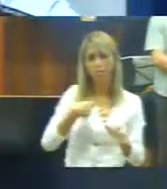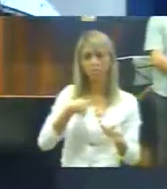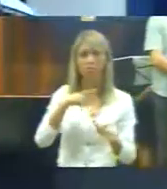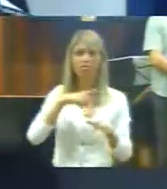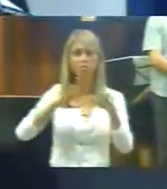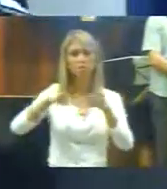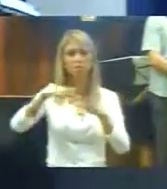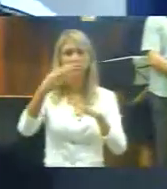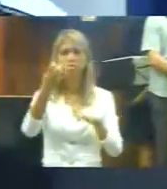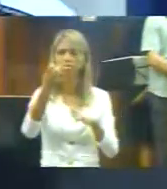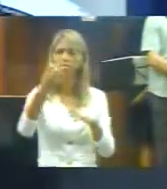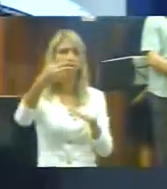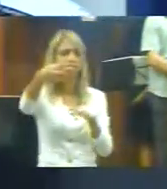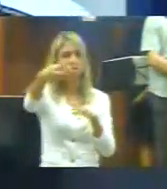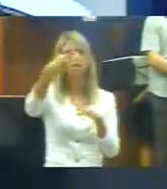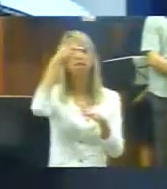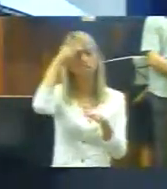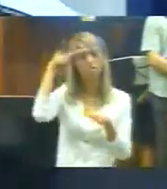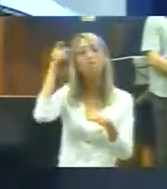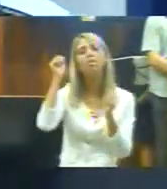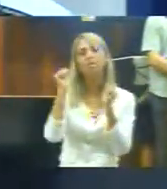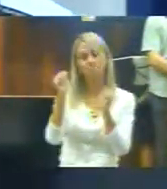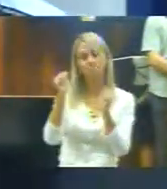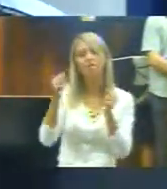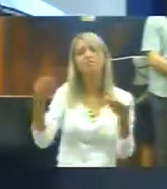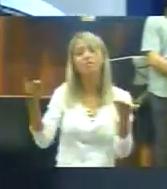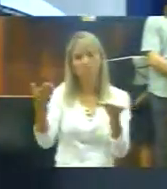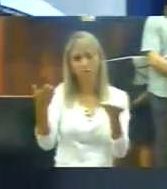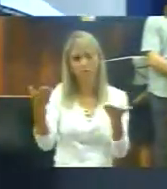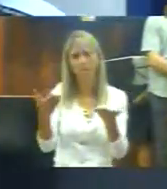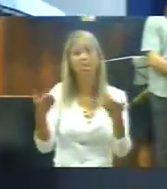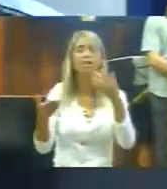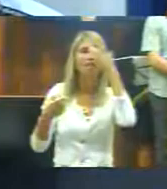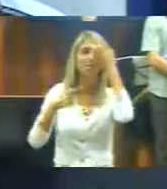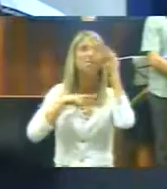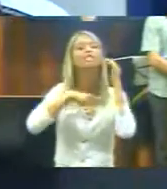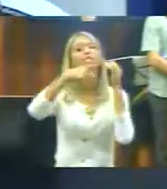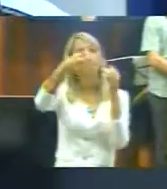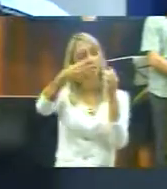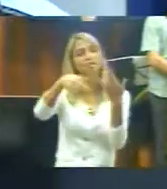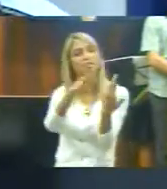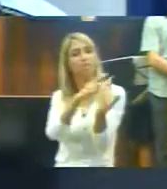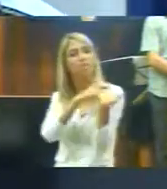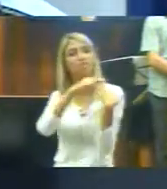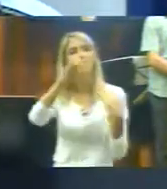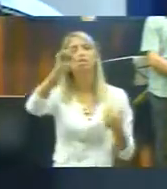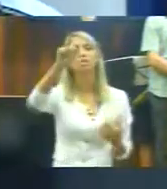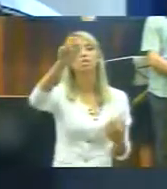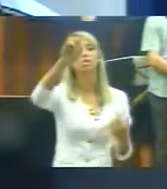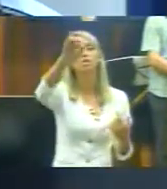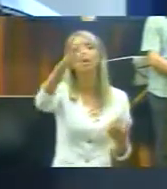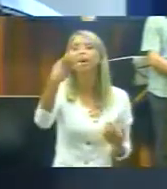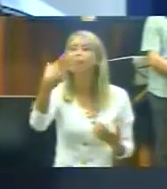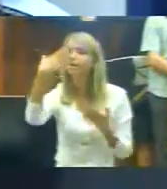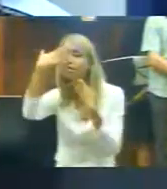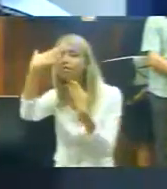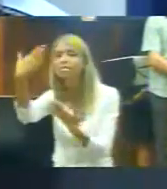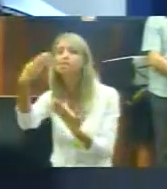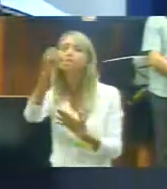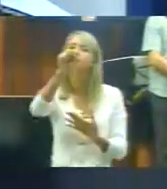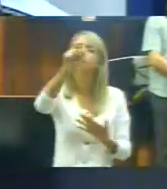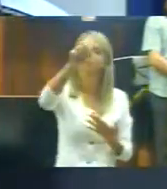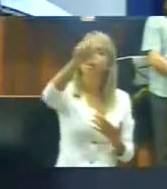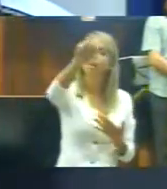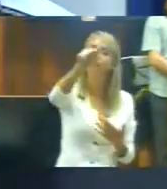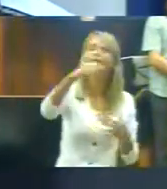4, 5, 6, essa é uma condição, 7 pessoas podem agora estar aqui na mesa com 7 cadeiras como vereadores. Eu gostaria muito de agradecer a Sara, de agradecer a